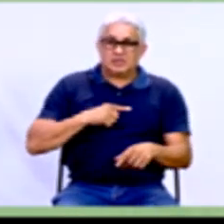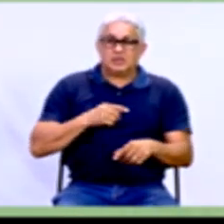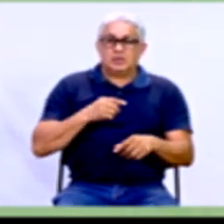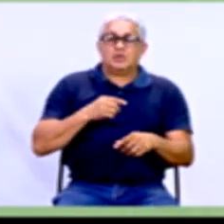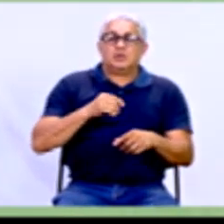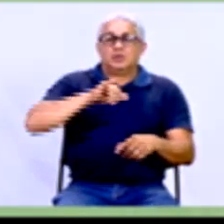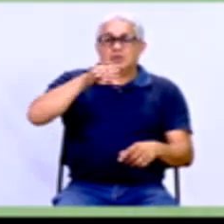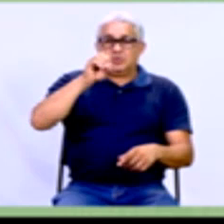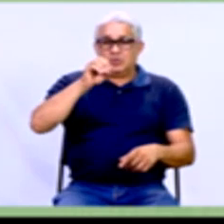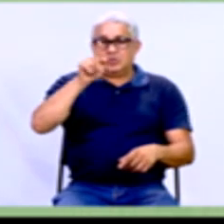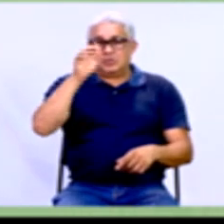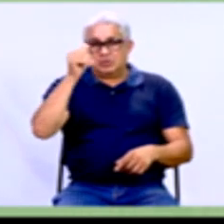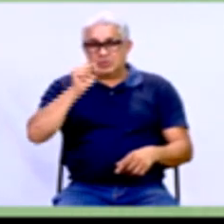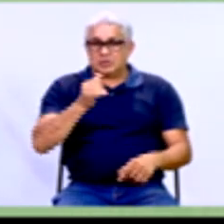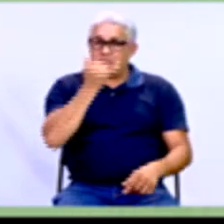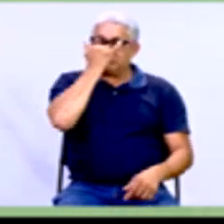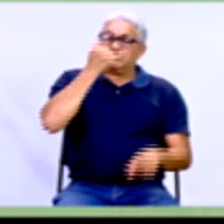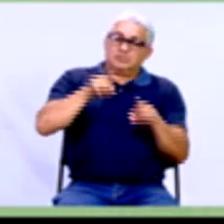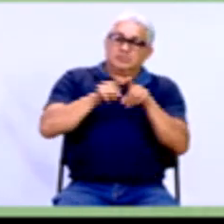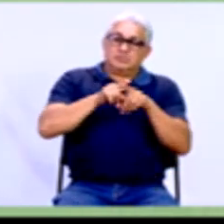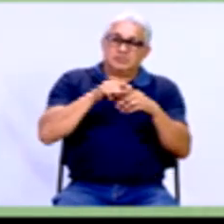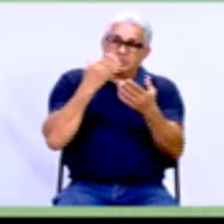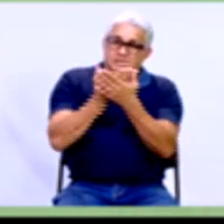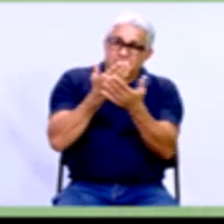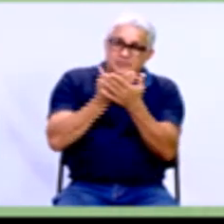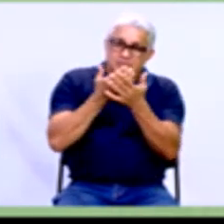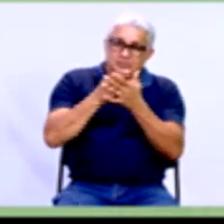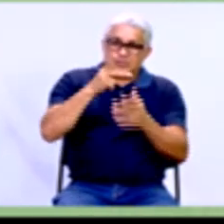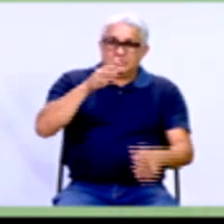de azar no estudo da probabilidade.